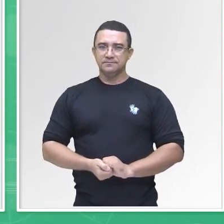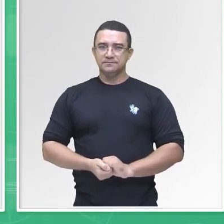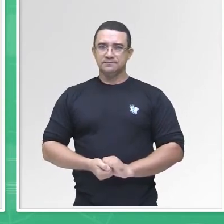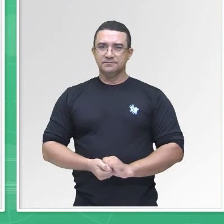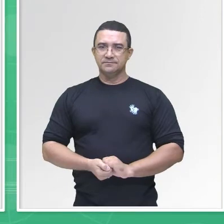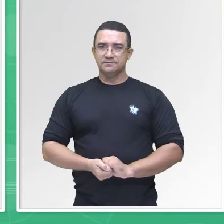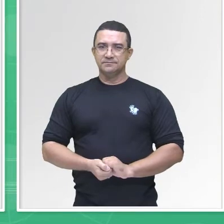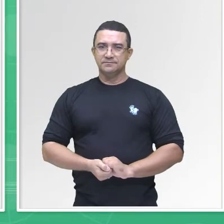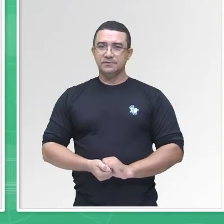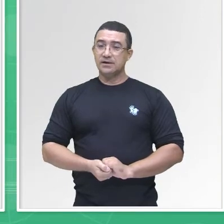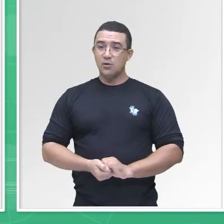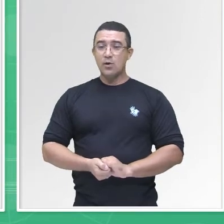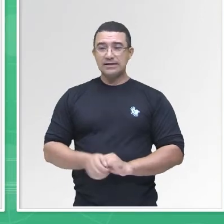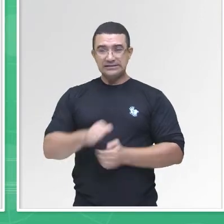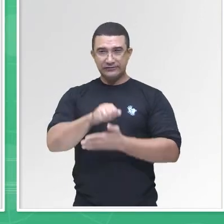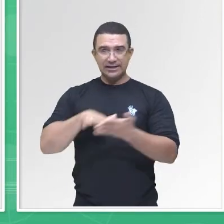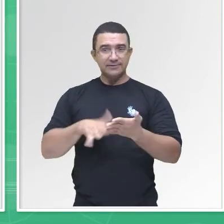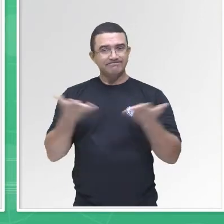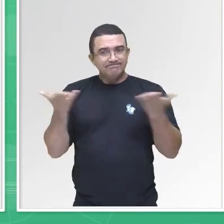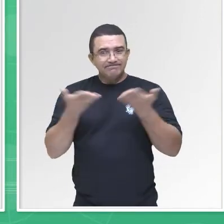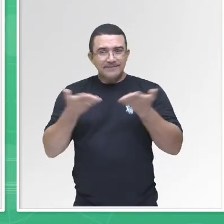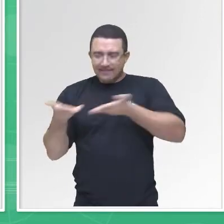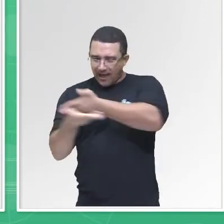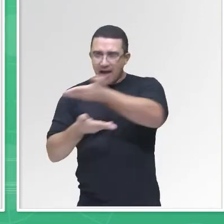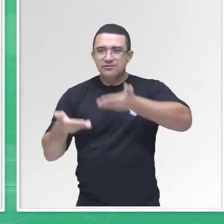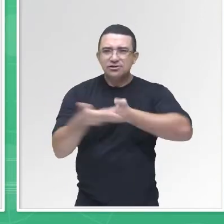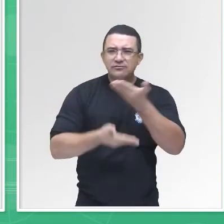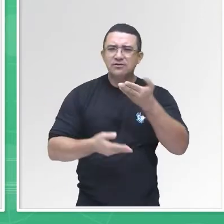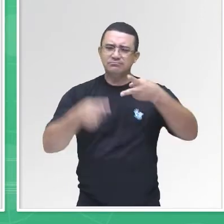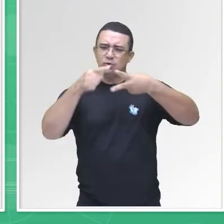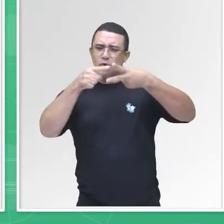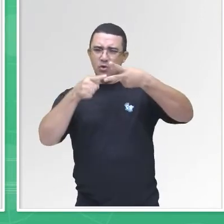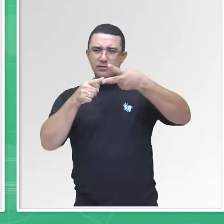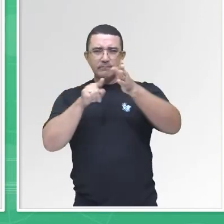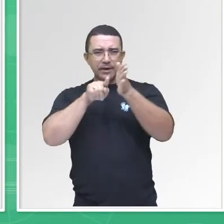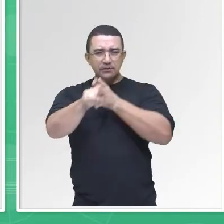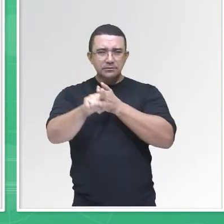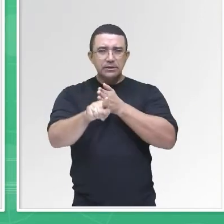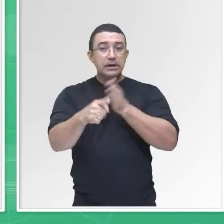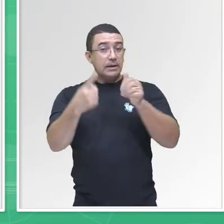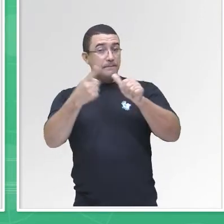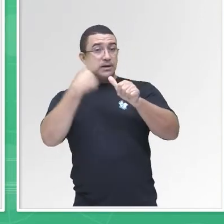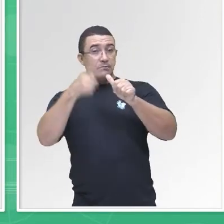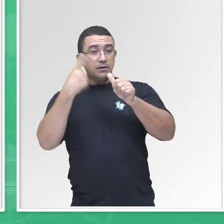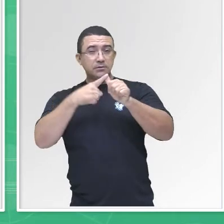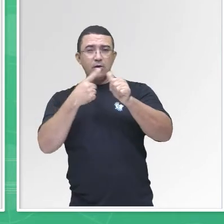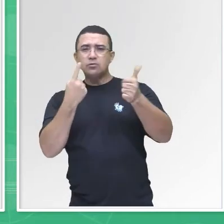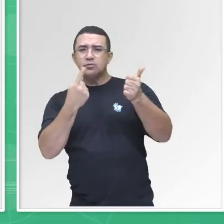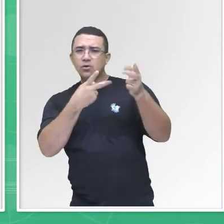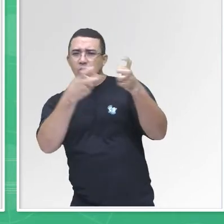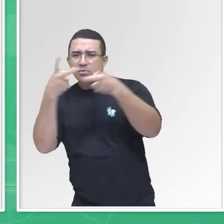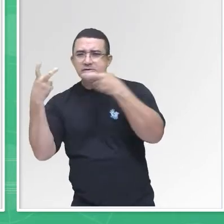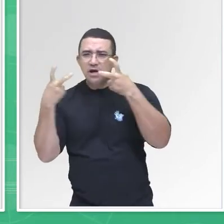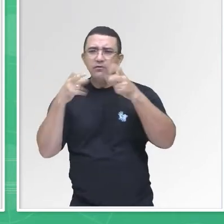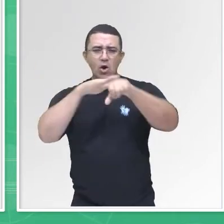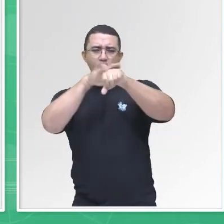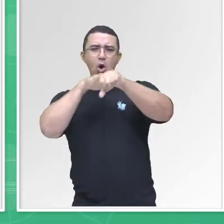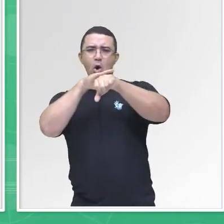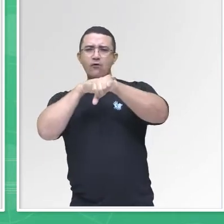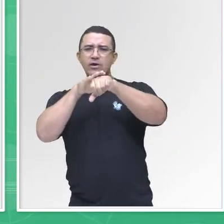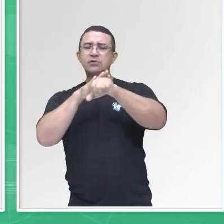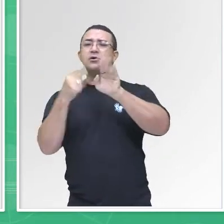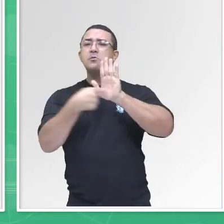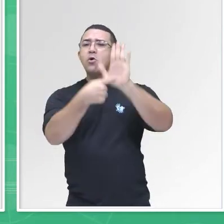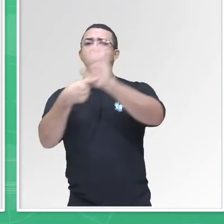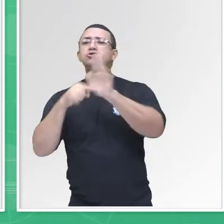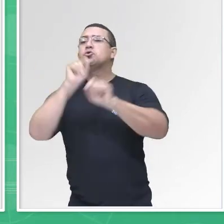A dinâmica local interativa são duas questões. A primeira, observa las charlas e apunta se contemplan